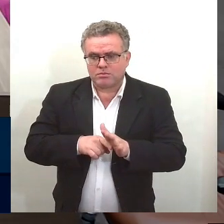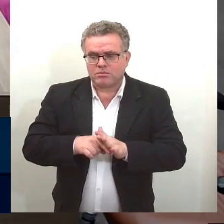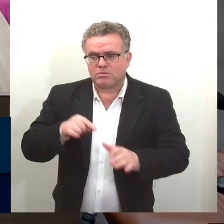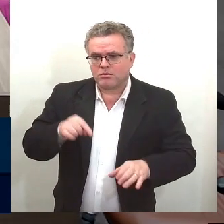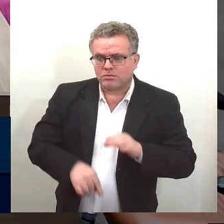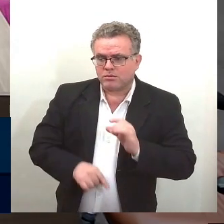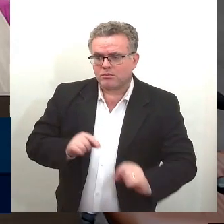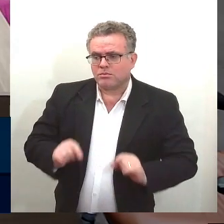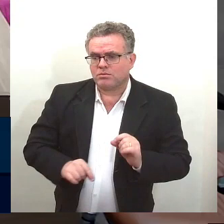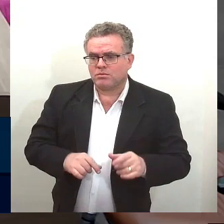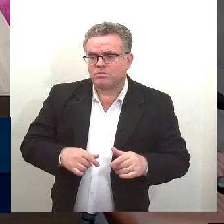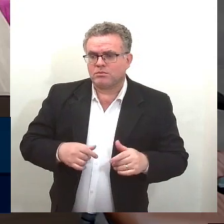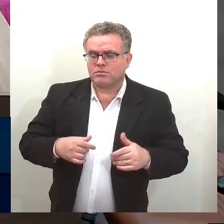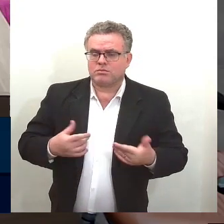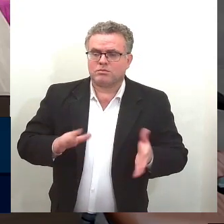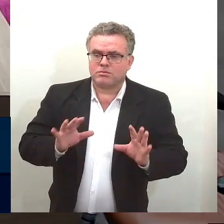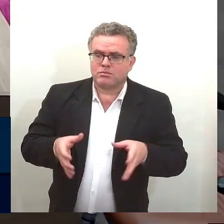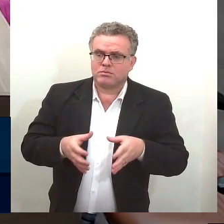disso.